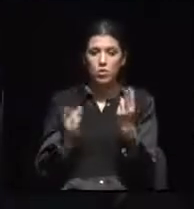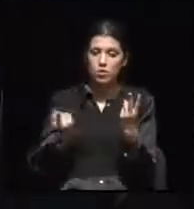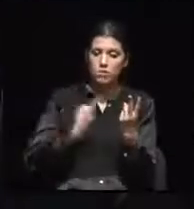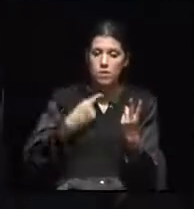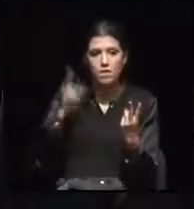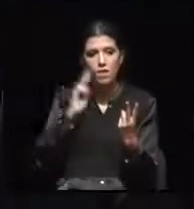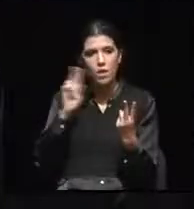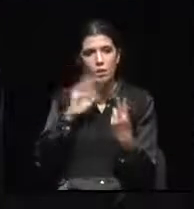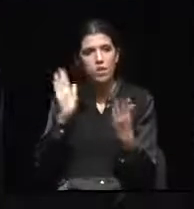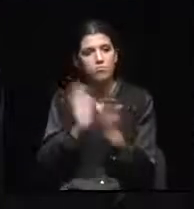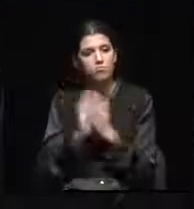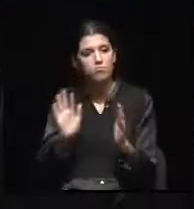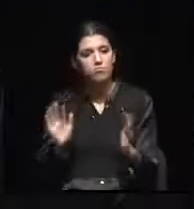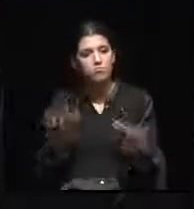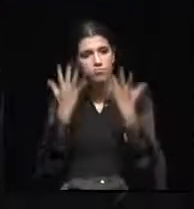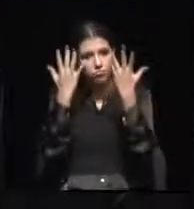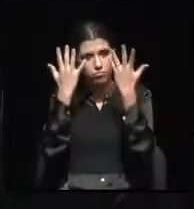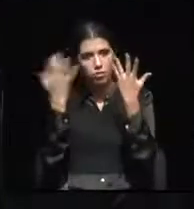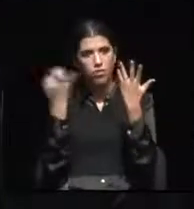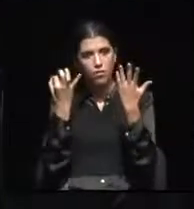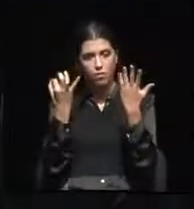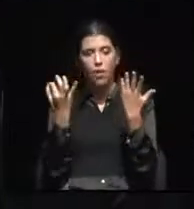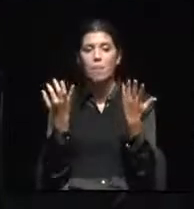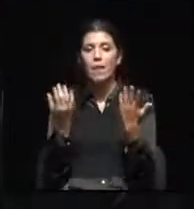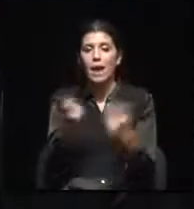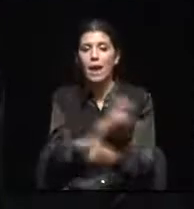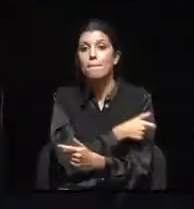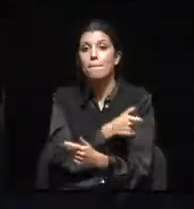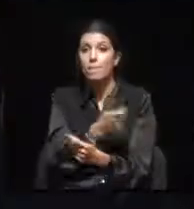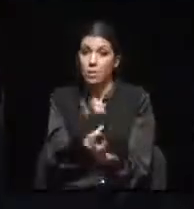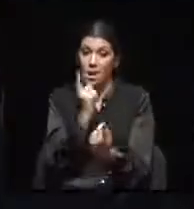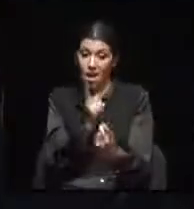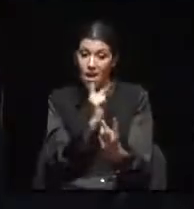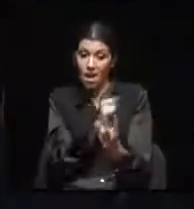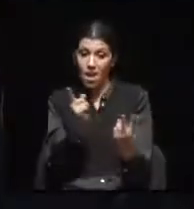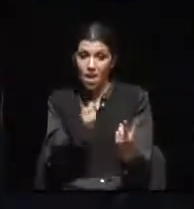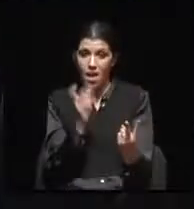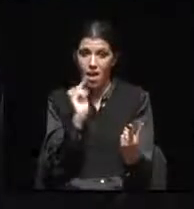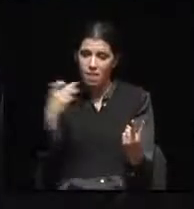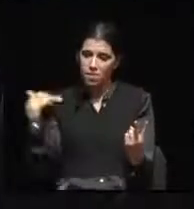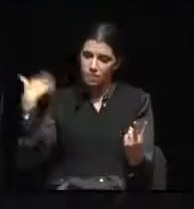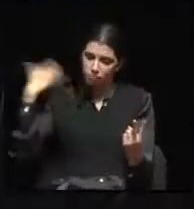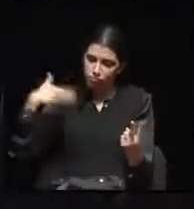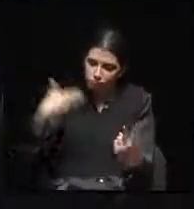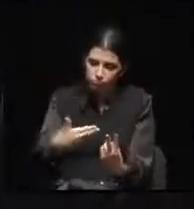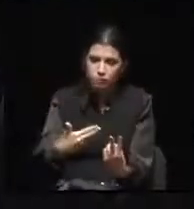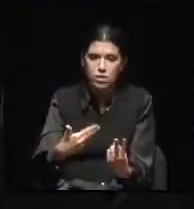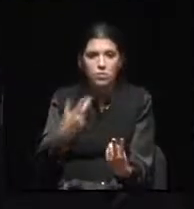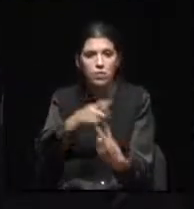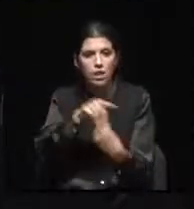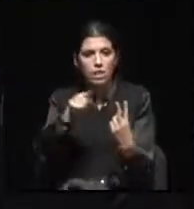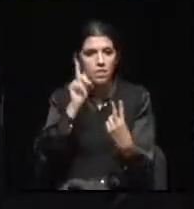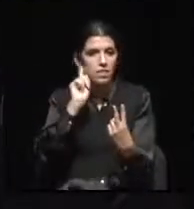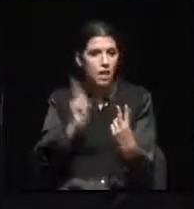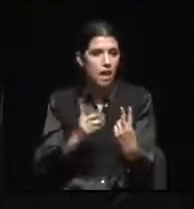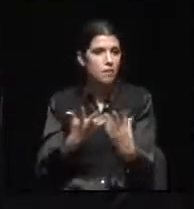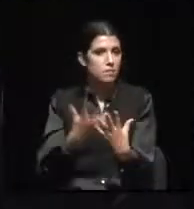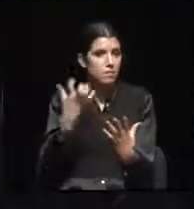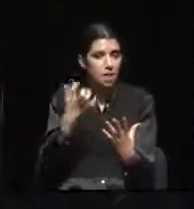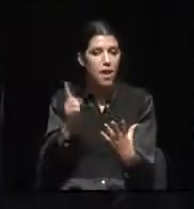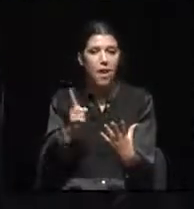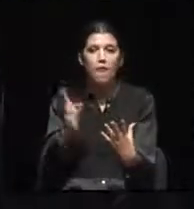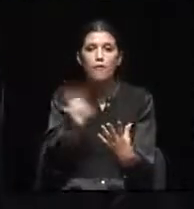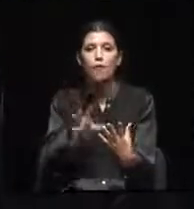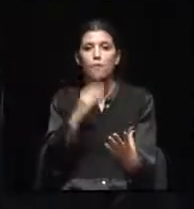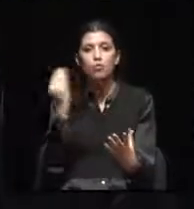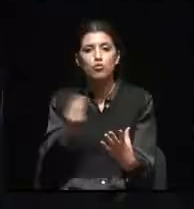ser valorizados e saudados pelo que têm representado ao longo dos anos e porque comemorar estas datas tem sido uma forma